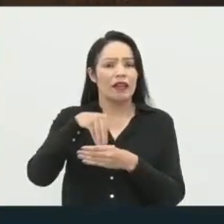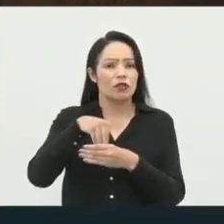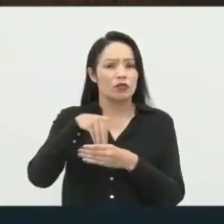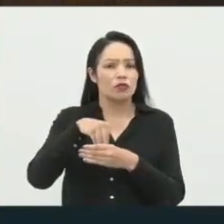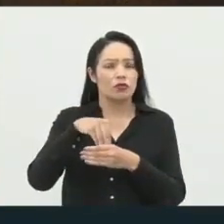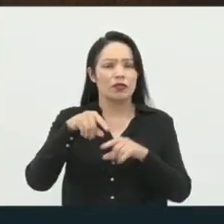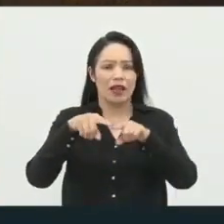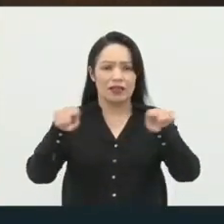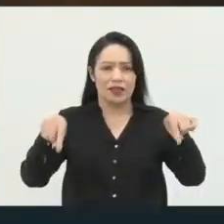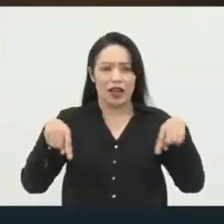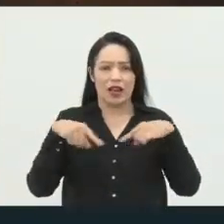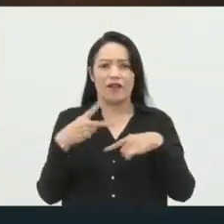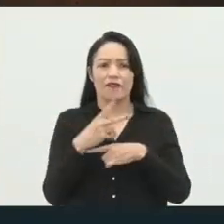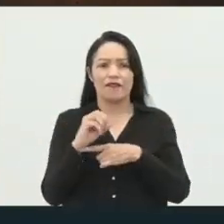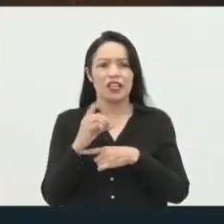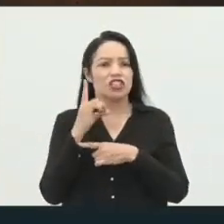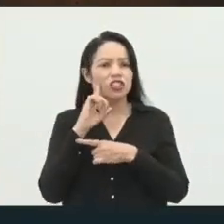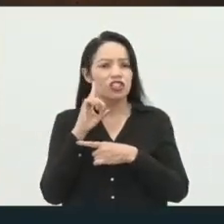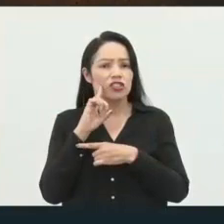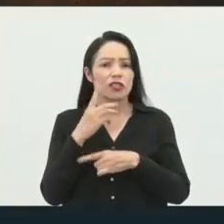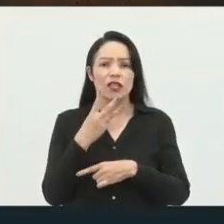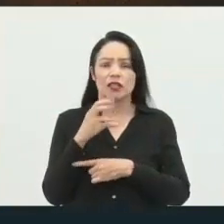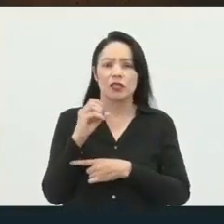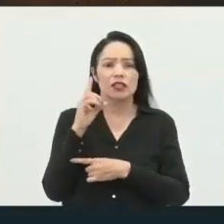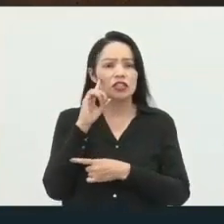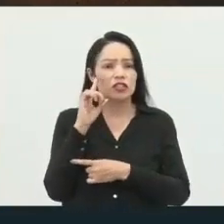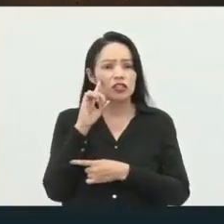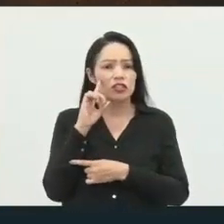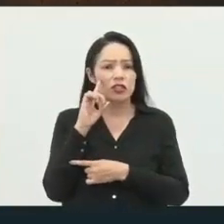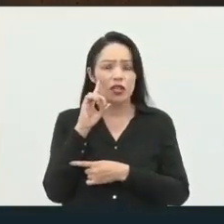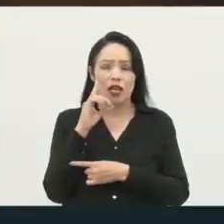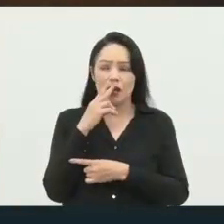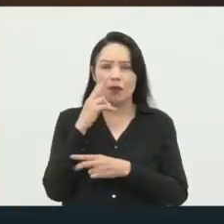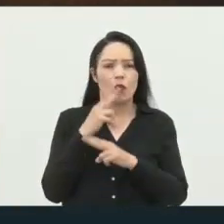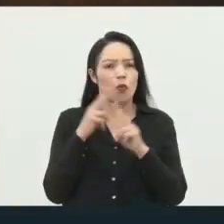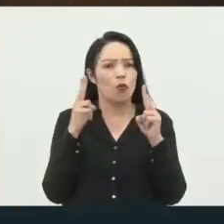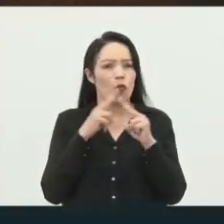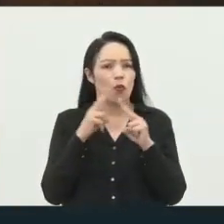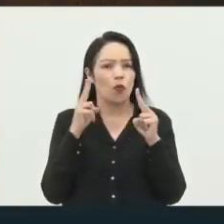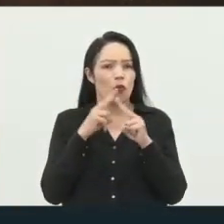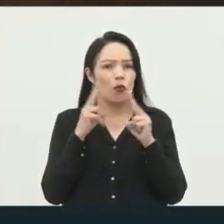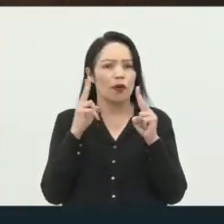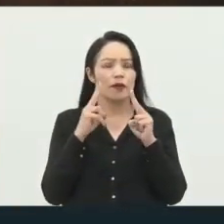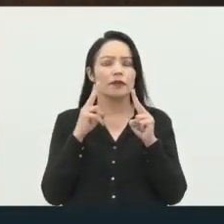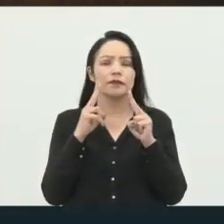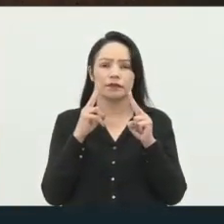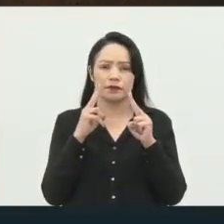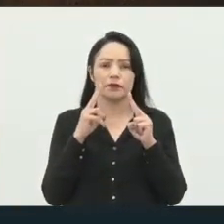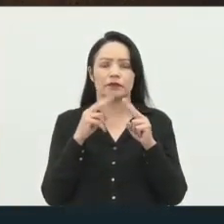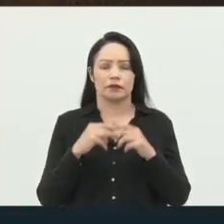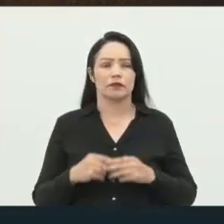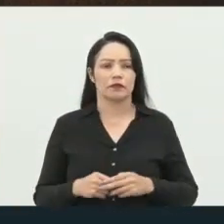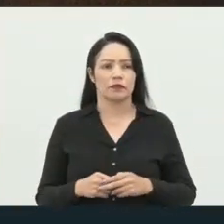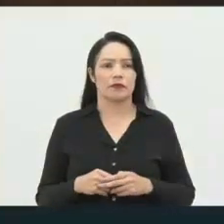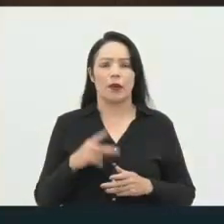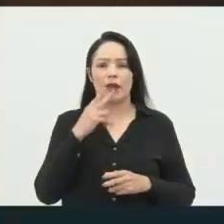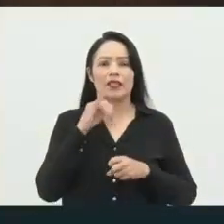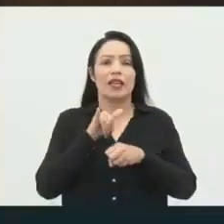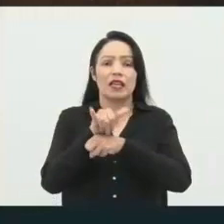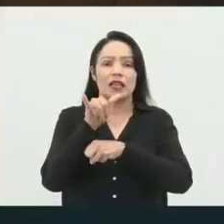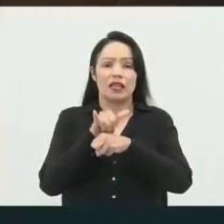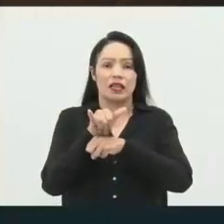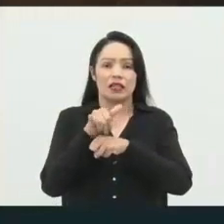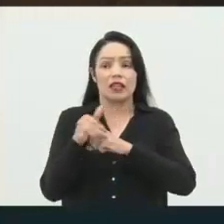20 30 dias ali de internação então uma maquiagem ao meu ver né quando se tira os leitos dos corredores